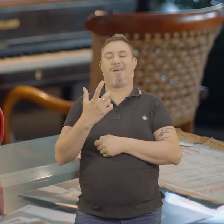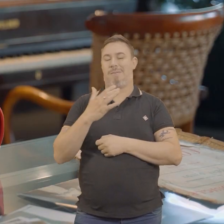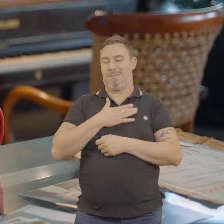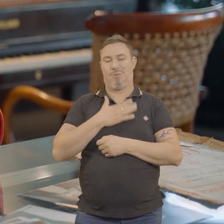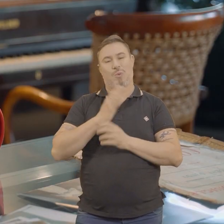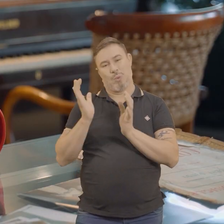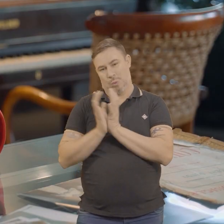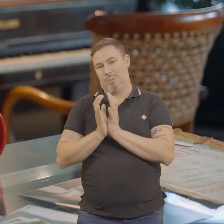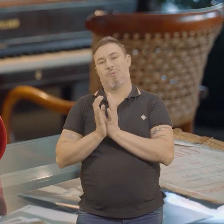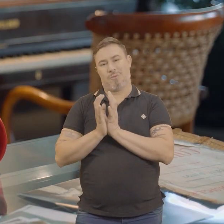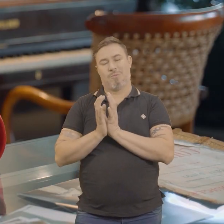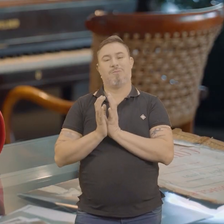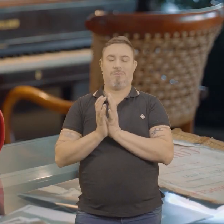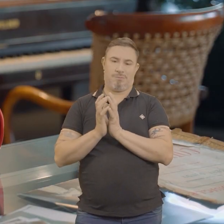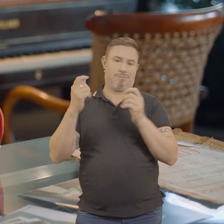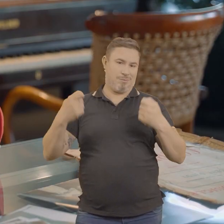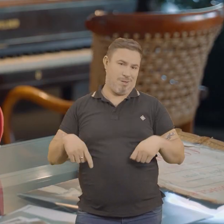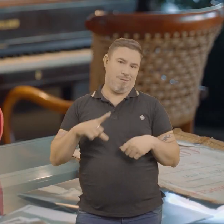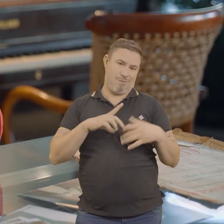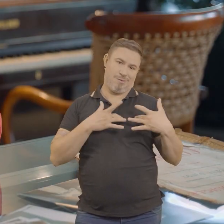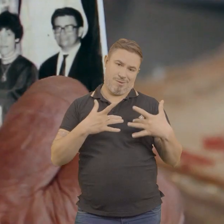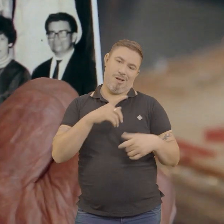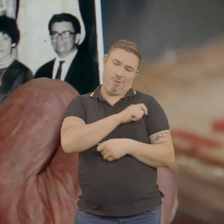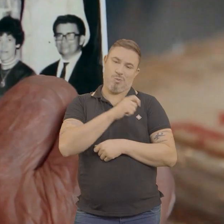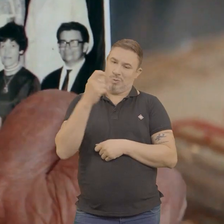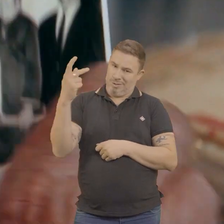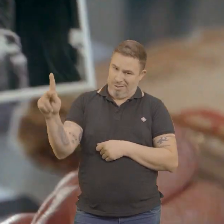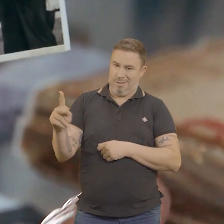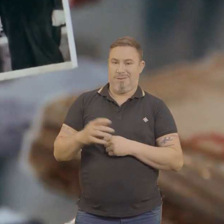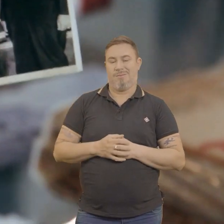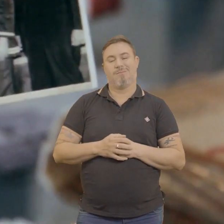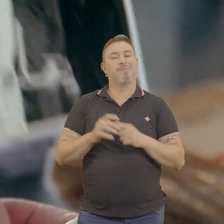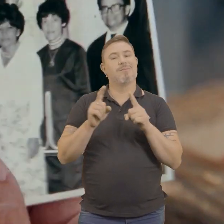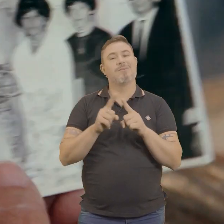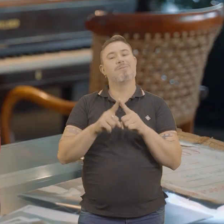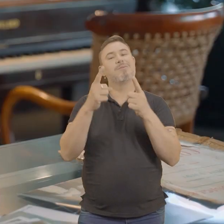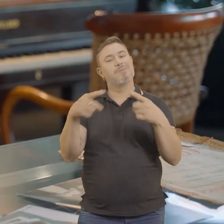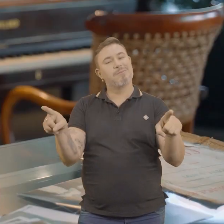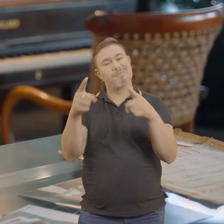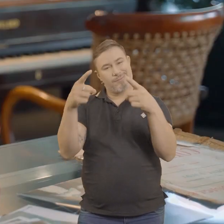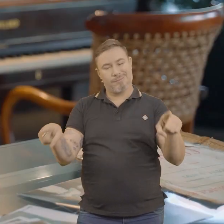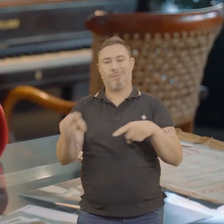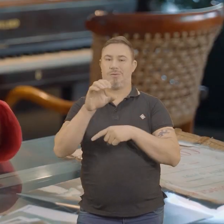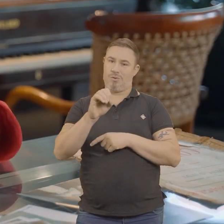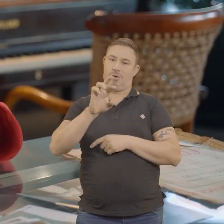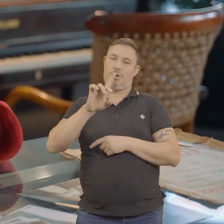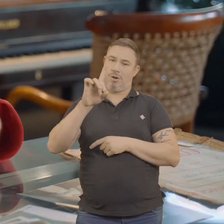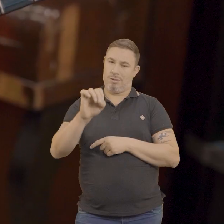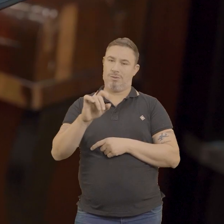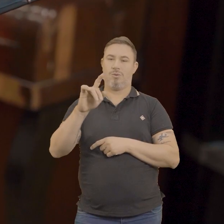minha geração, que teve o privilégio de ser aluna dela, e o maestro Orlando Leite, também já